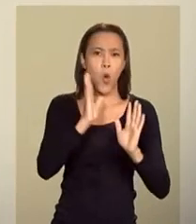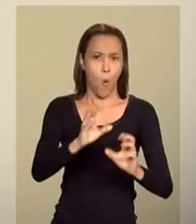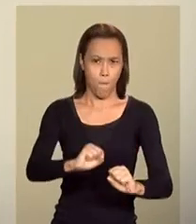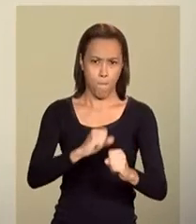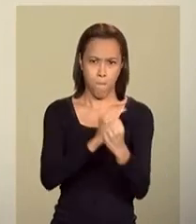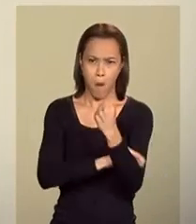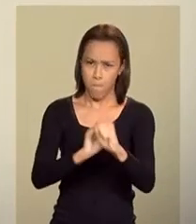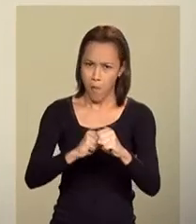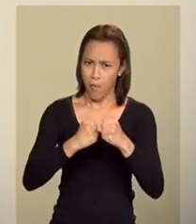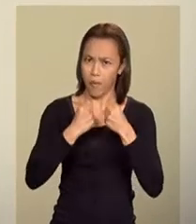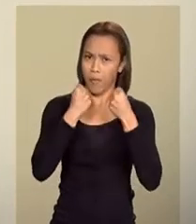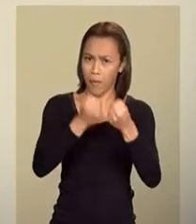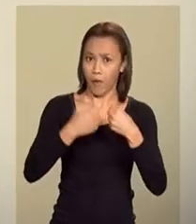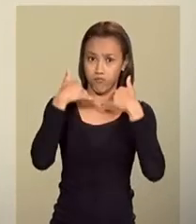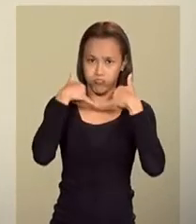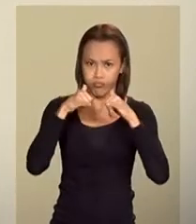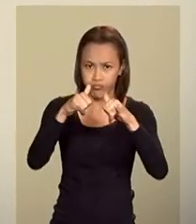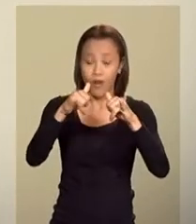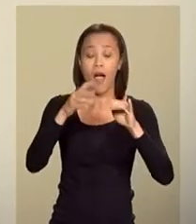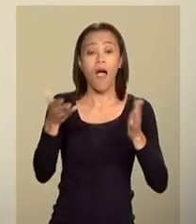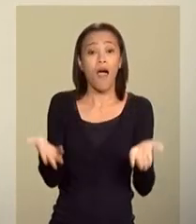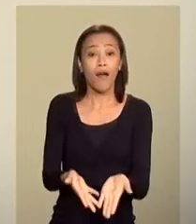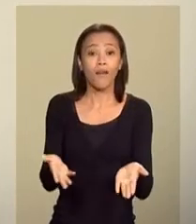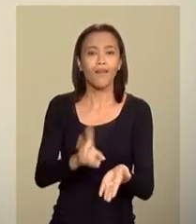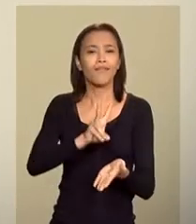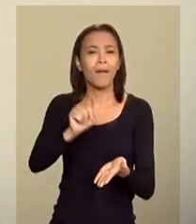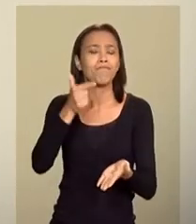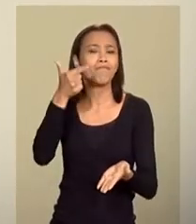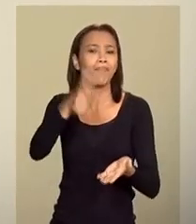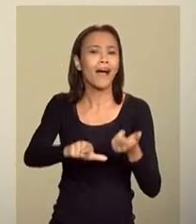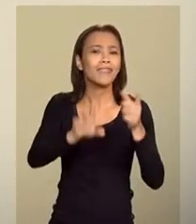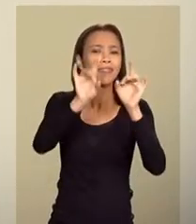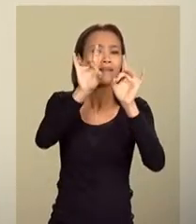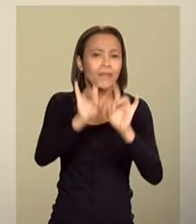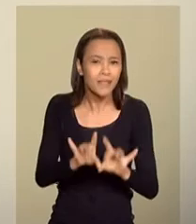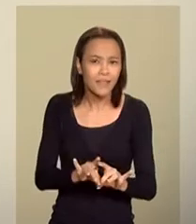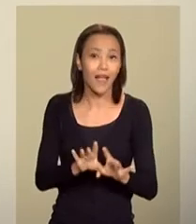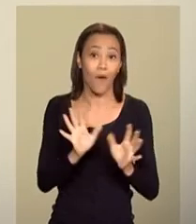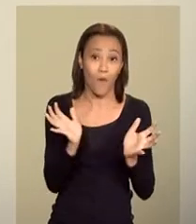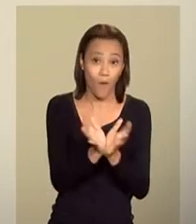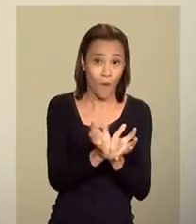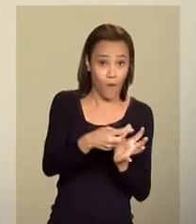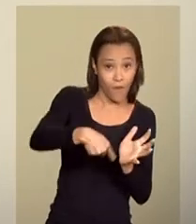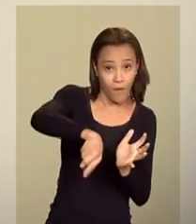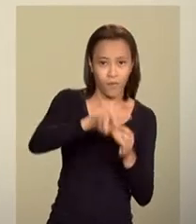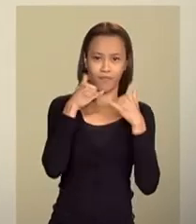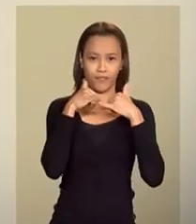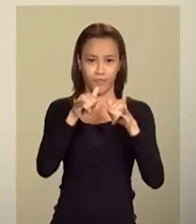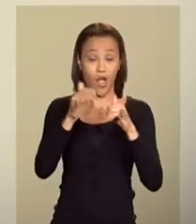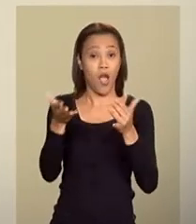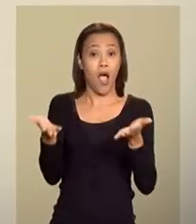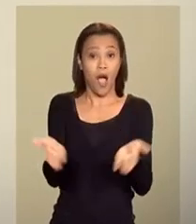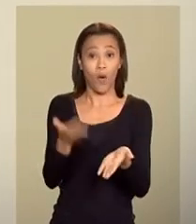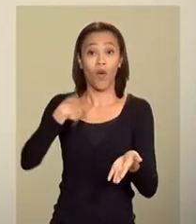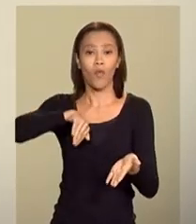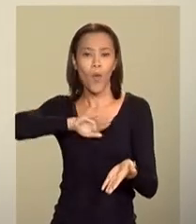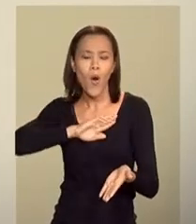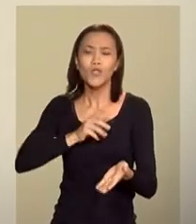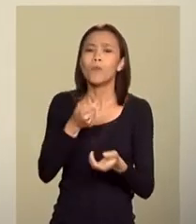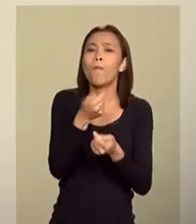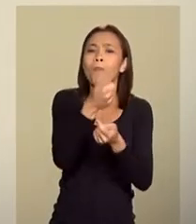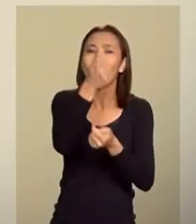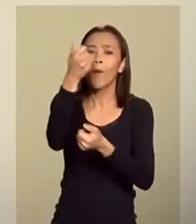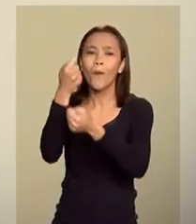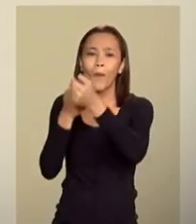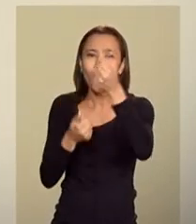é uma potência energética passa a viver uma situação ainda mais especial no setor elétrico somos agora um dos